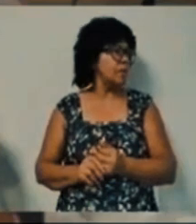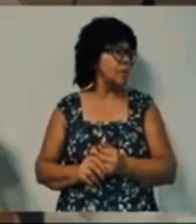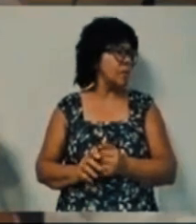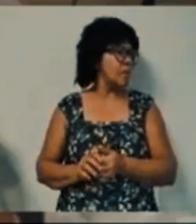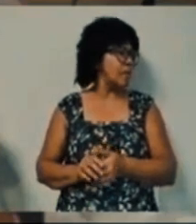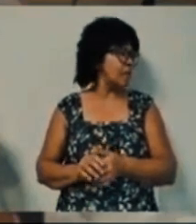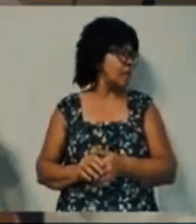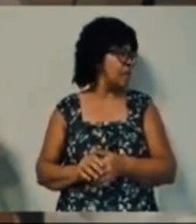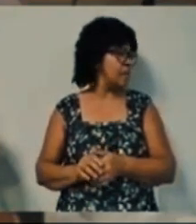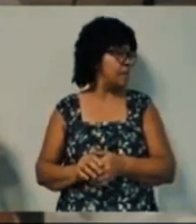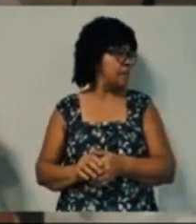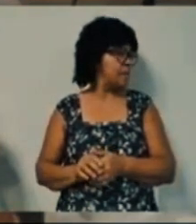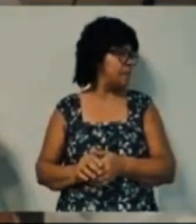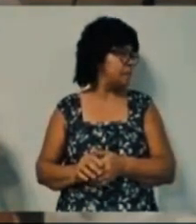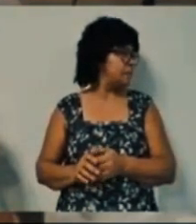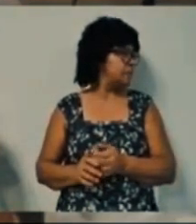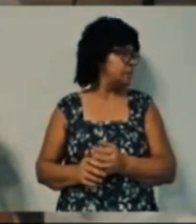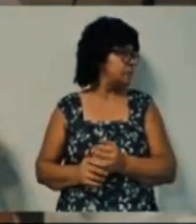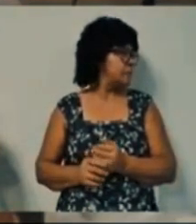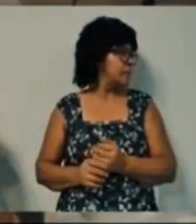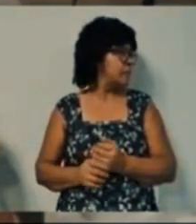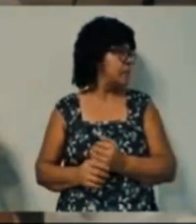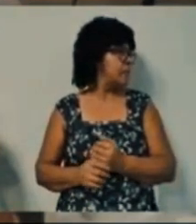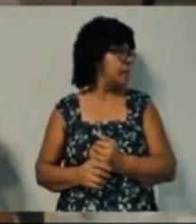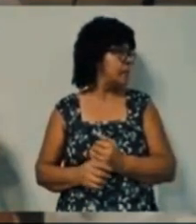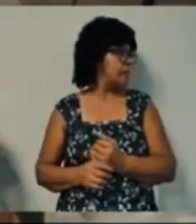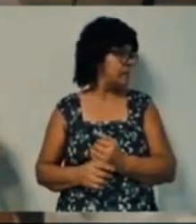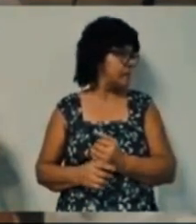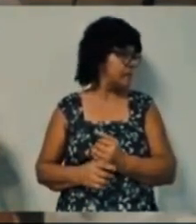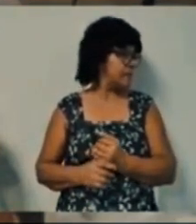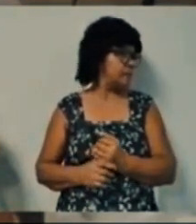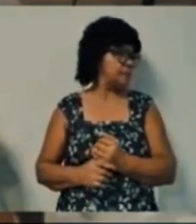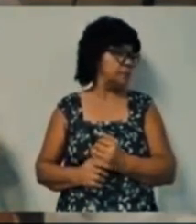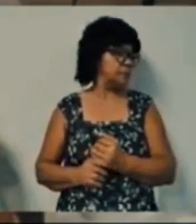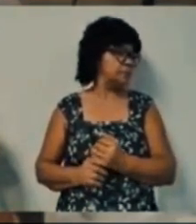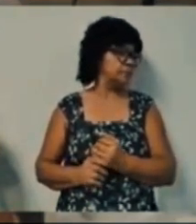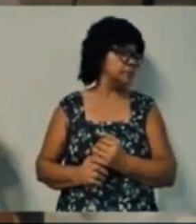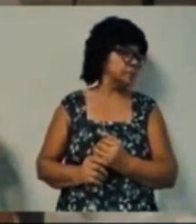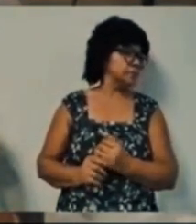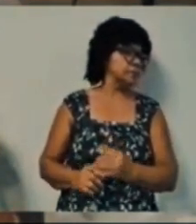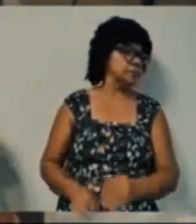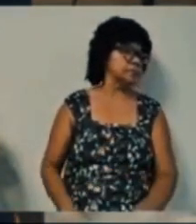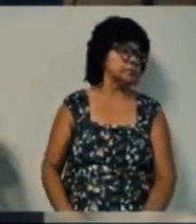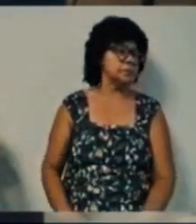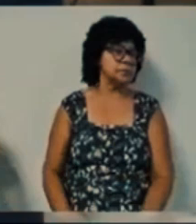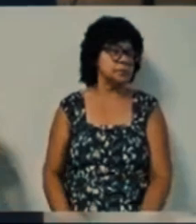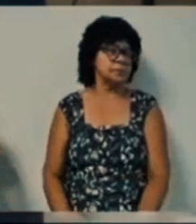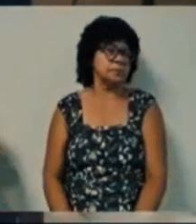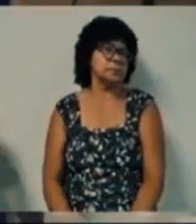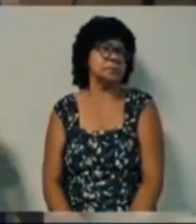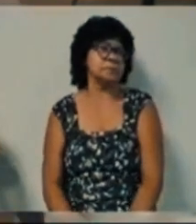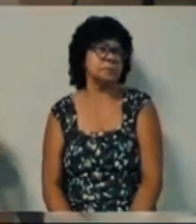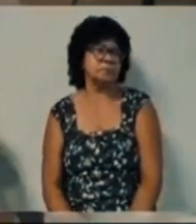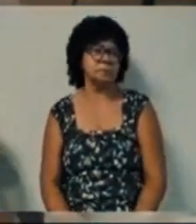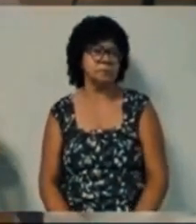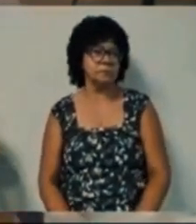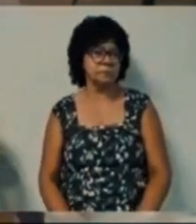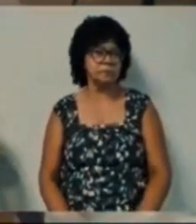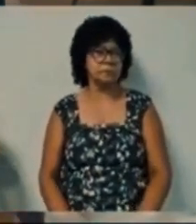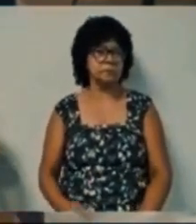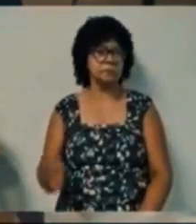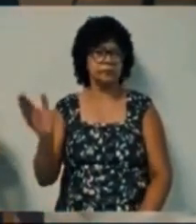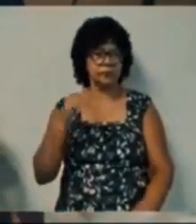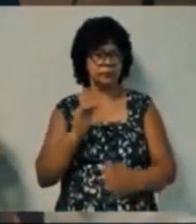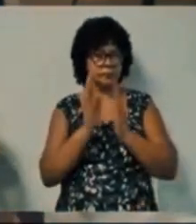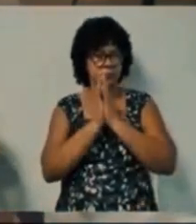Rimandalacataramandalaia. A igreja ora em espírito, porque esse é o momento de batalha espiritual. Esse é o momento em que as